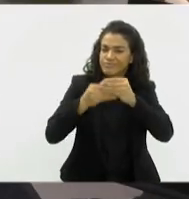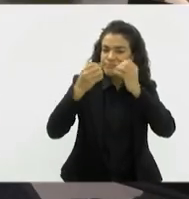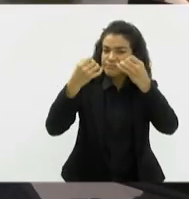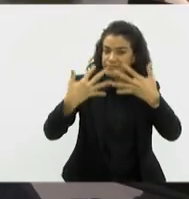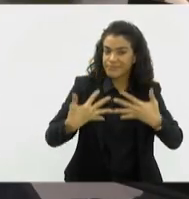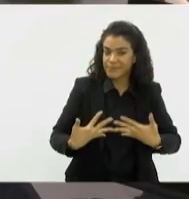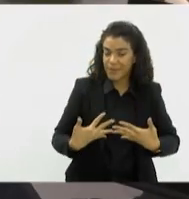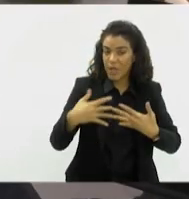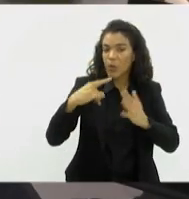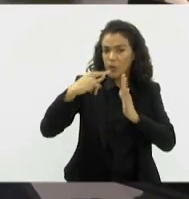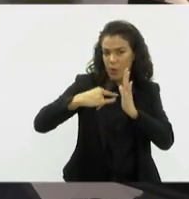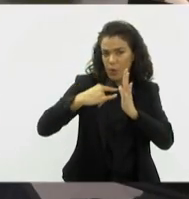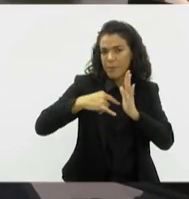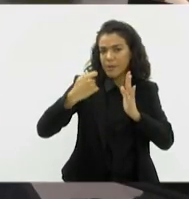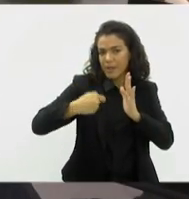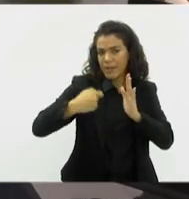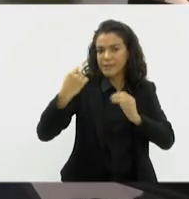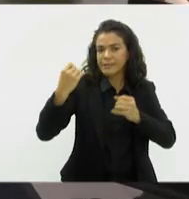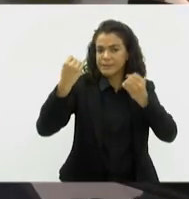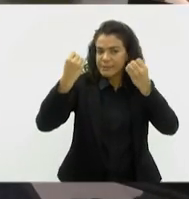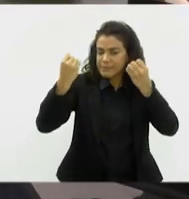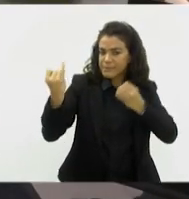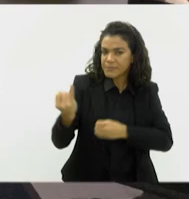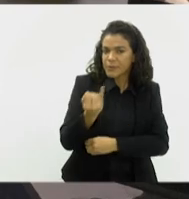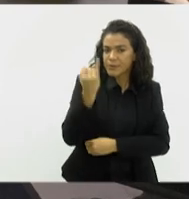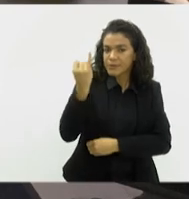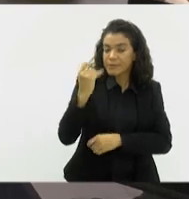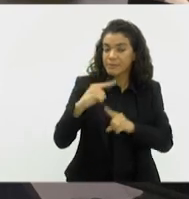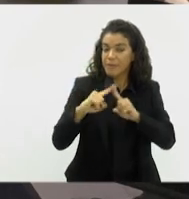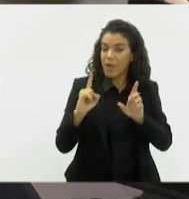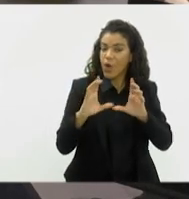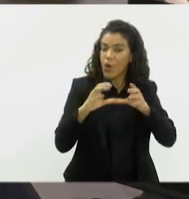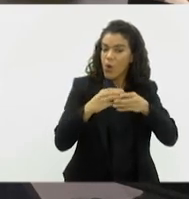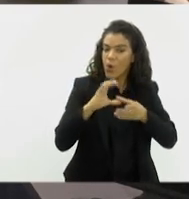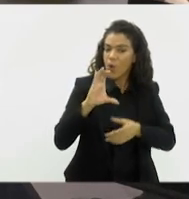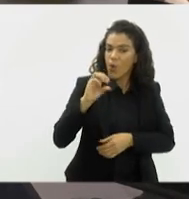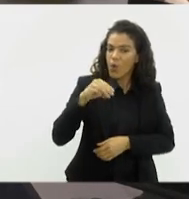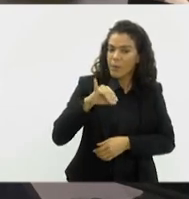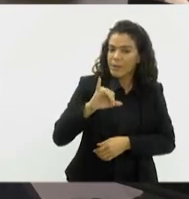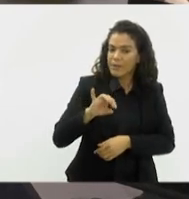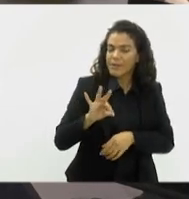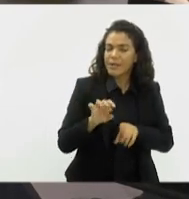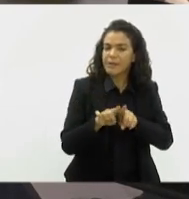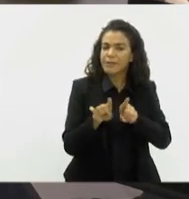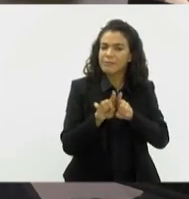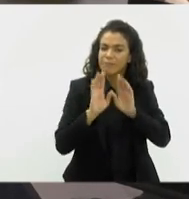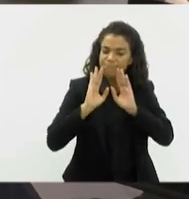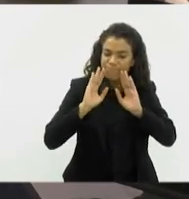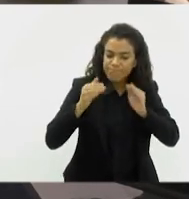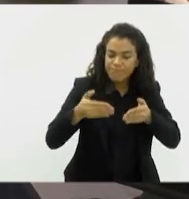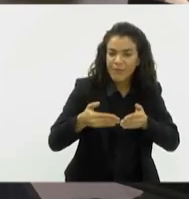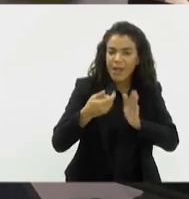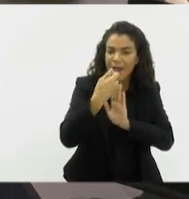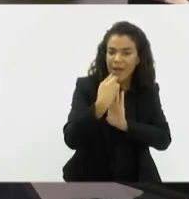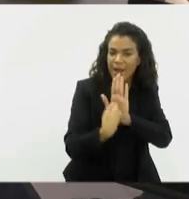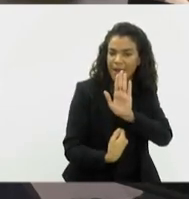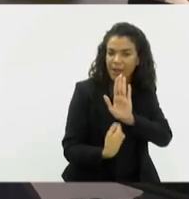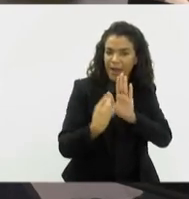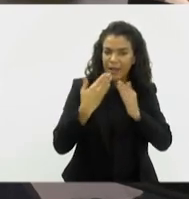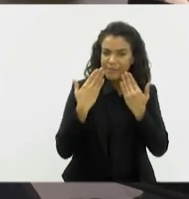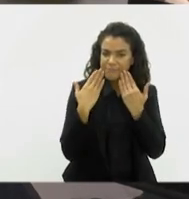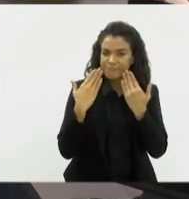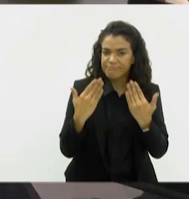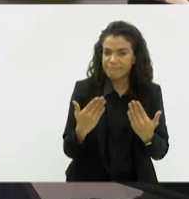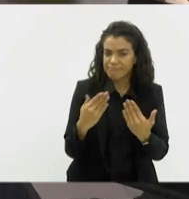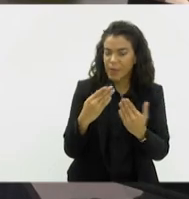documento relevantíssimo, mas o comitê se debruçou também sobre outros elementos. A carta de apresentação dos candidatos foi